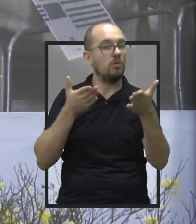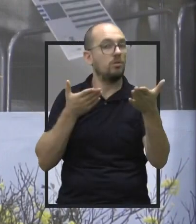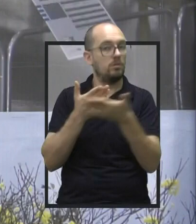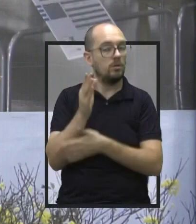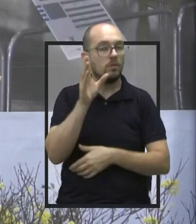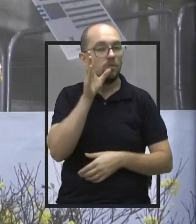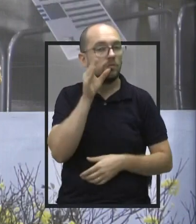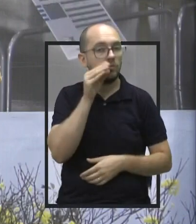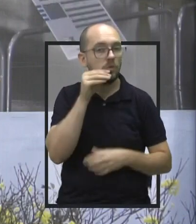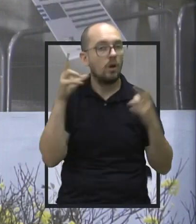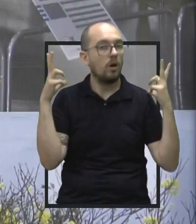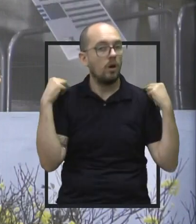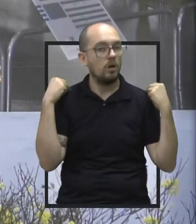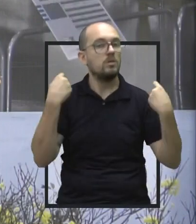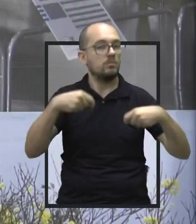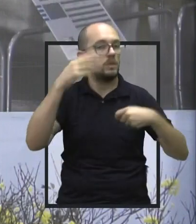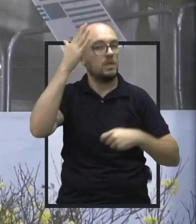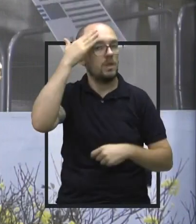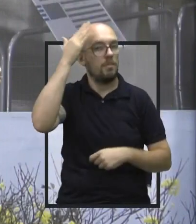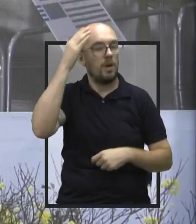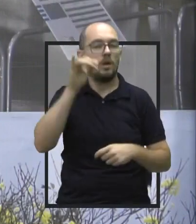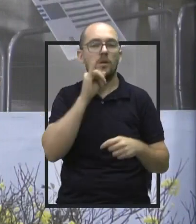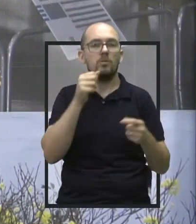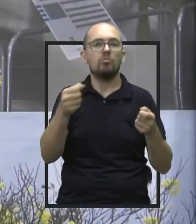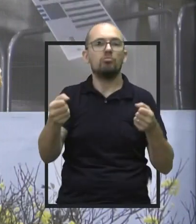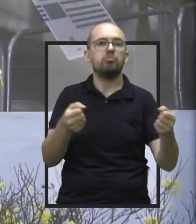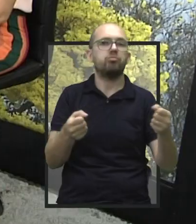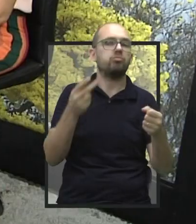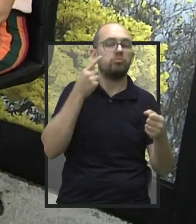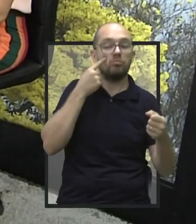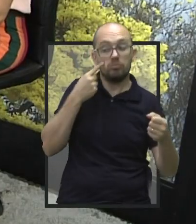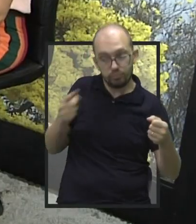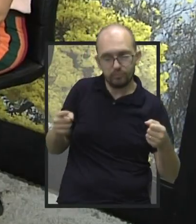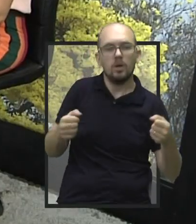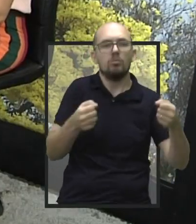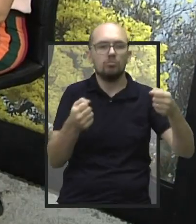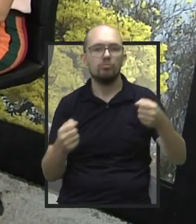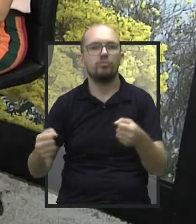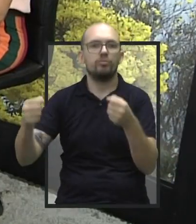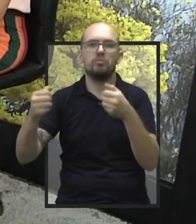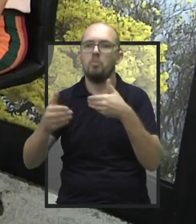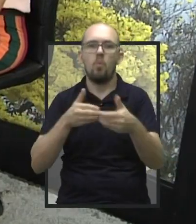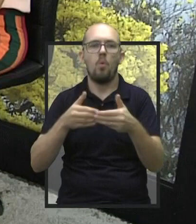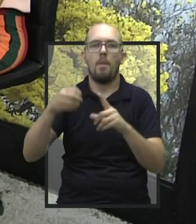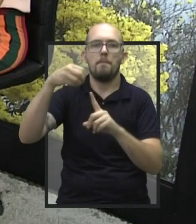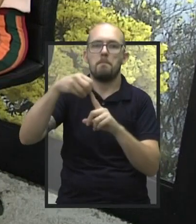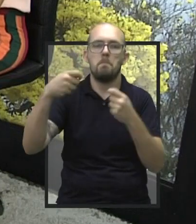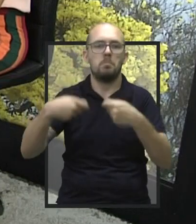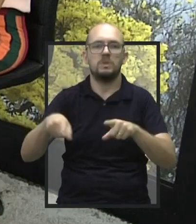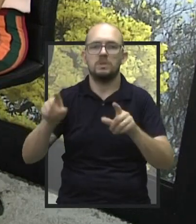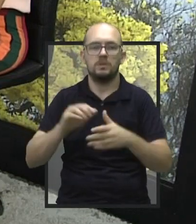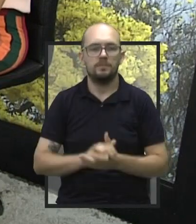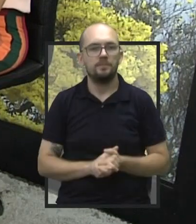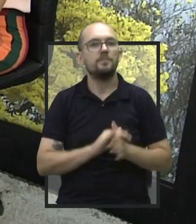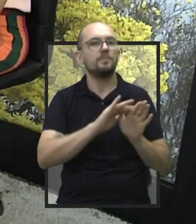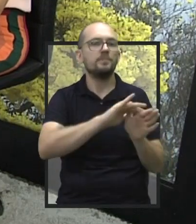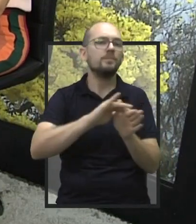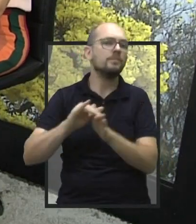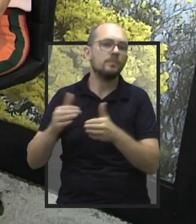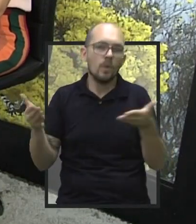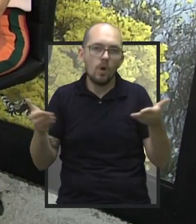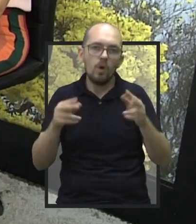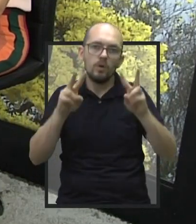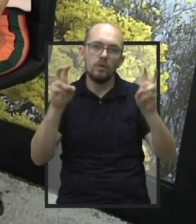uma lei, é um direito da pessoa e tem que se fazer valer. Vereadora, falando agora da área esportiva, de